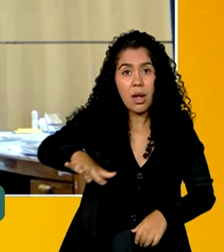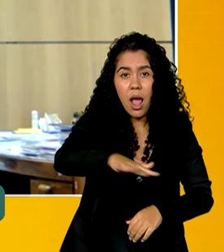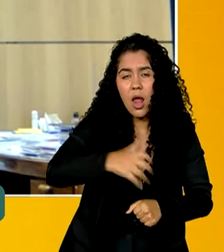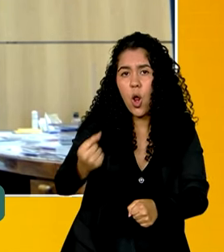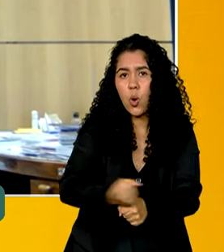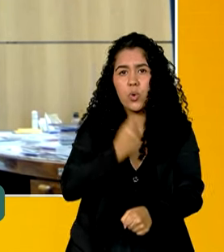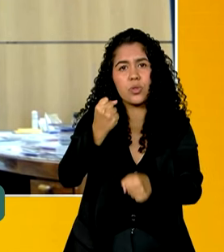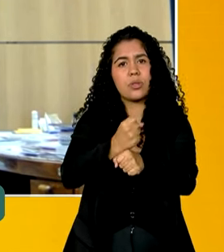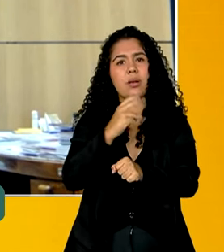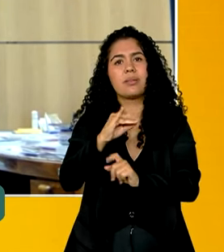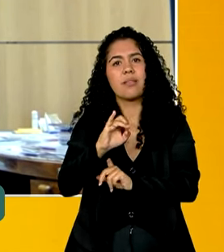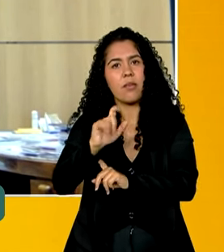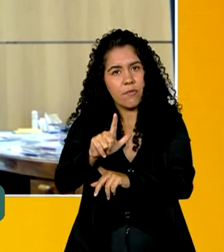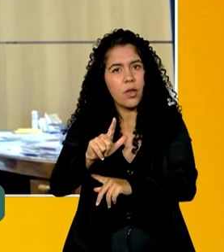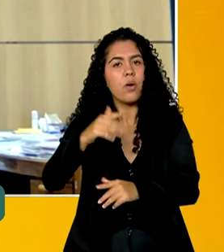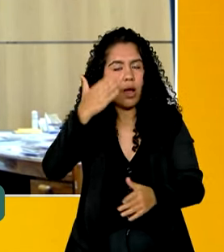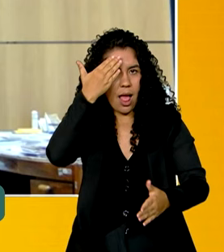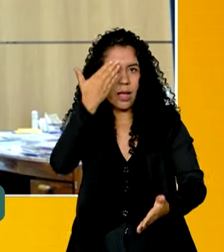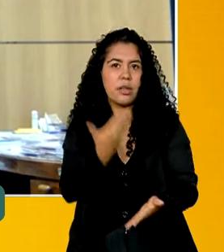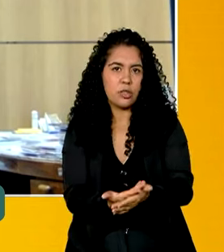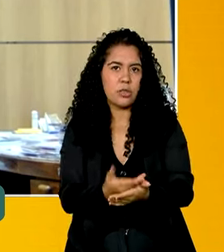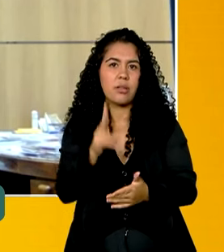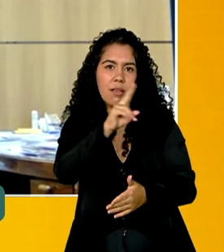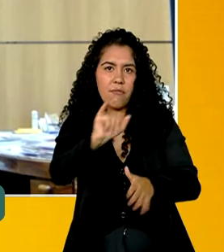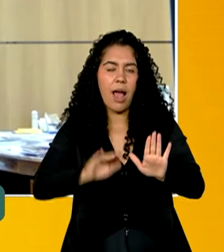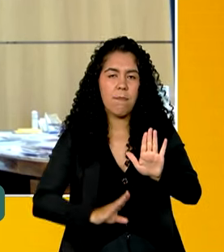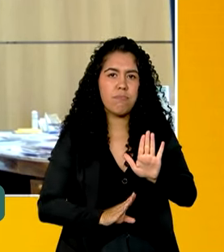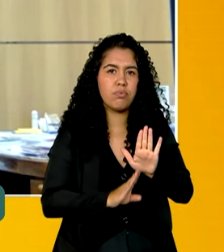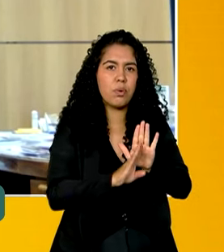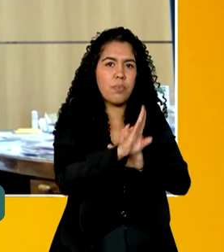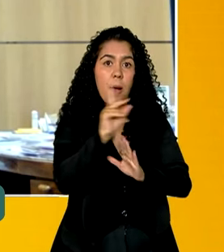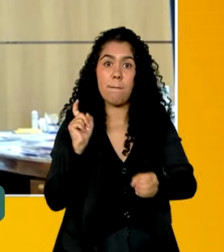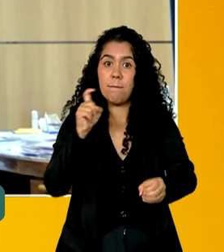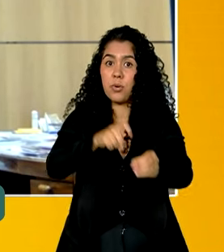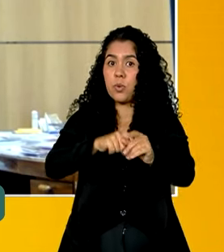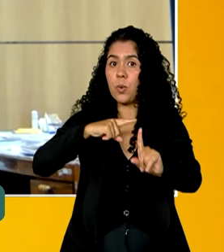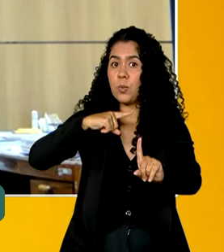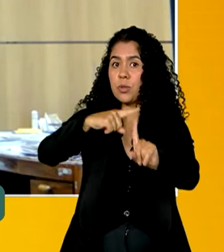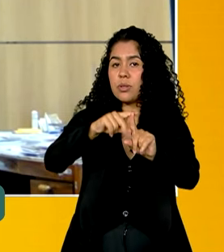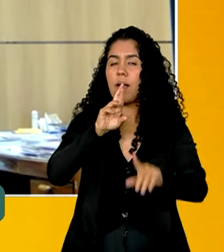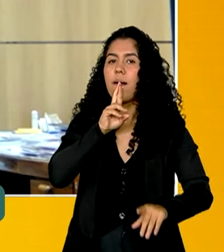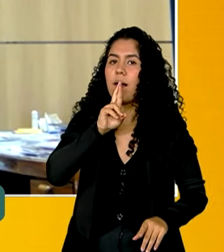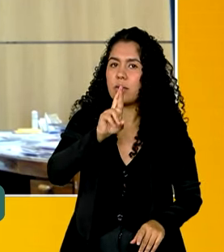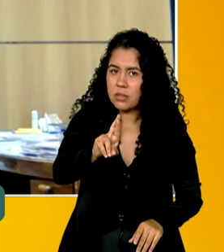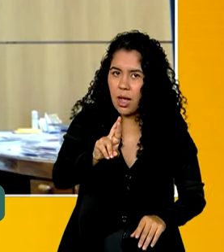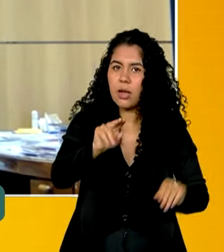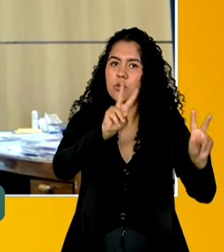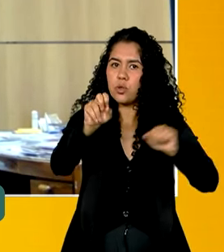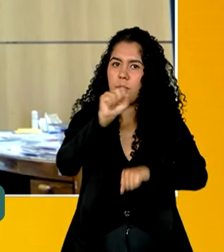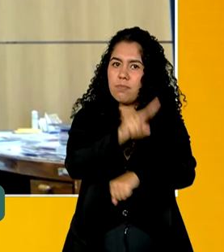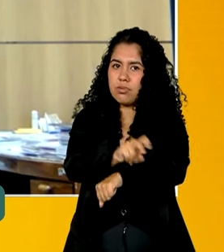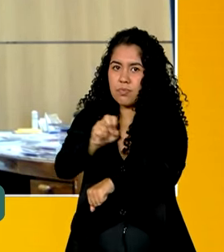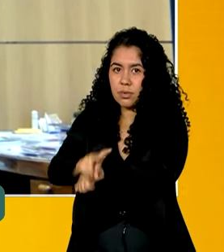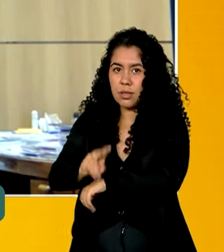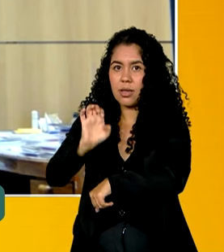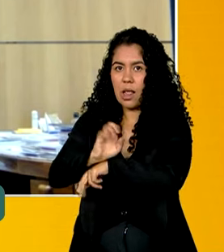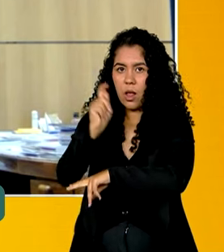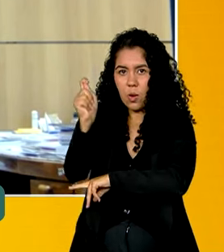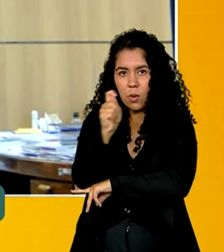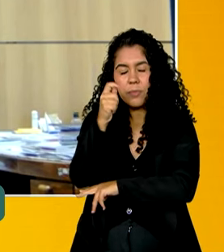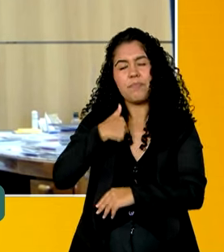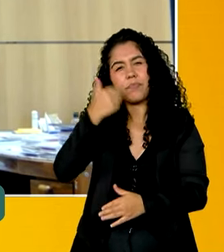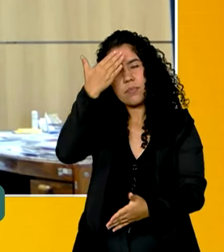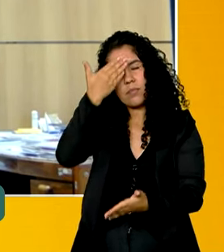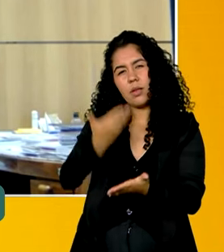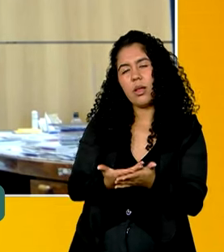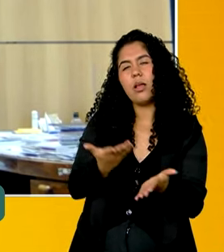civil, creio que esse impacto também gerará uma retomada muito positiva também dos empregos no Rio Grande do Sul. Então, creio que no